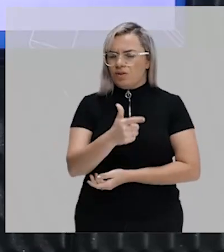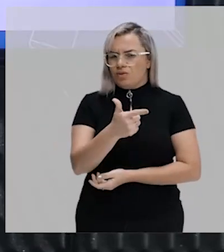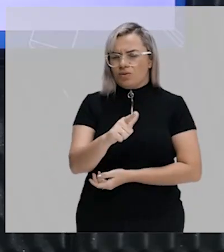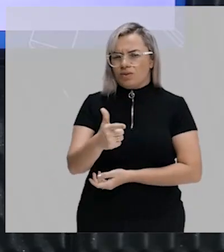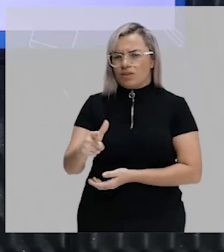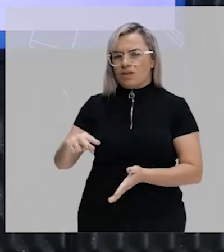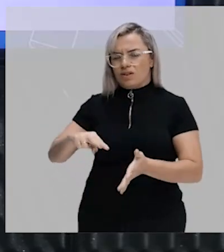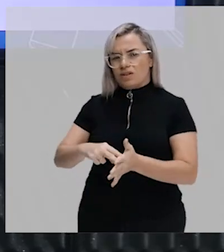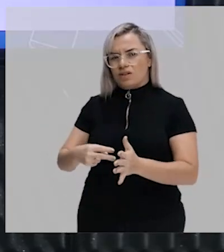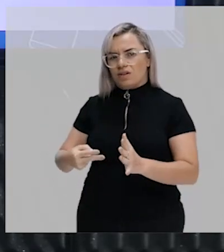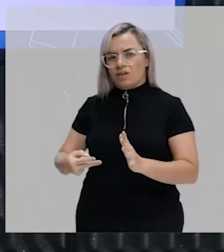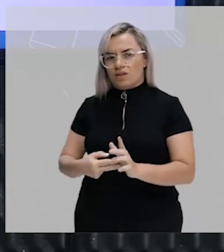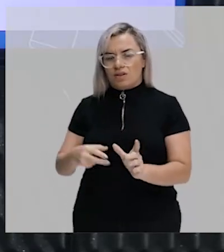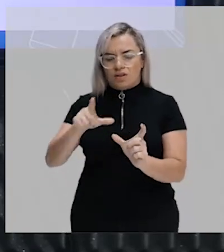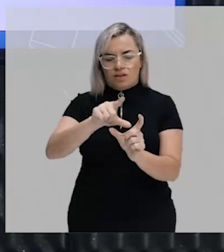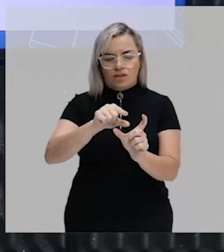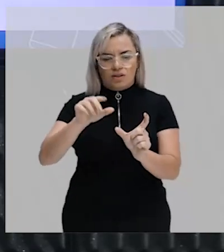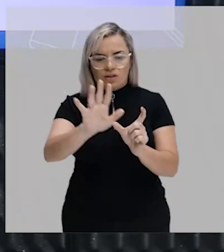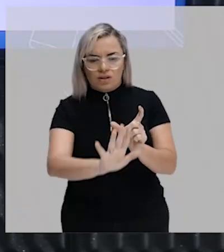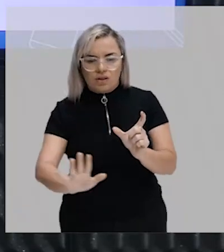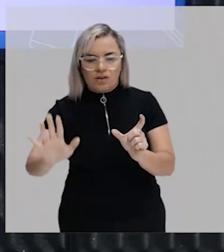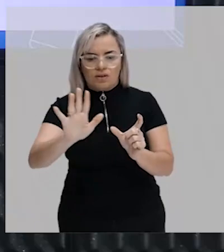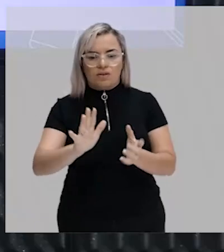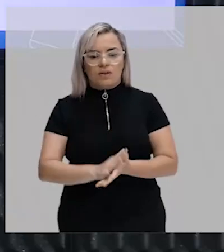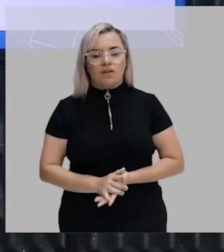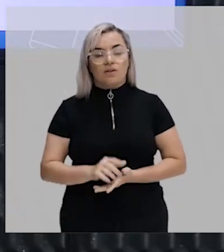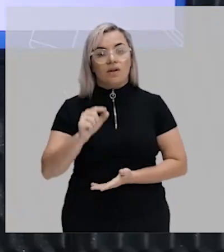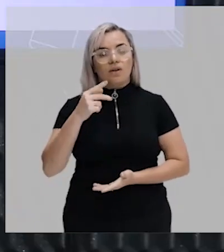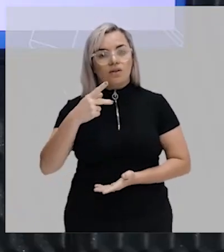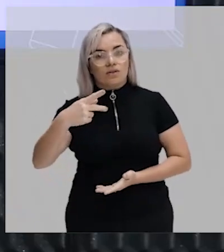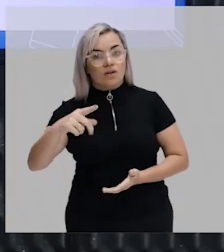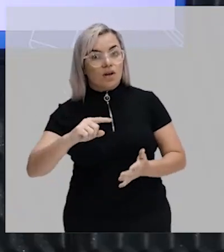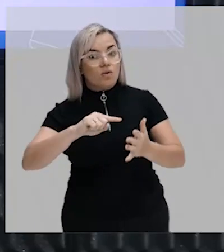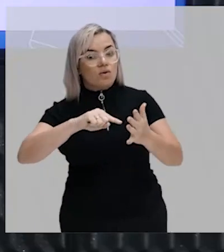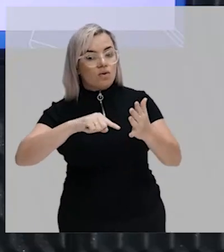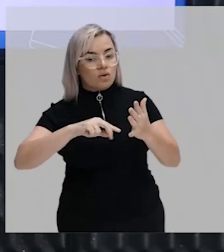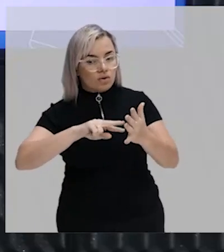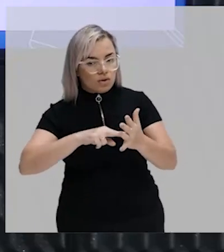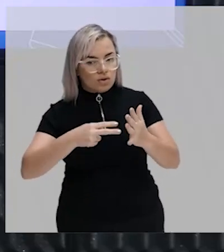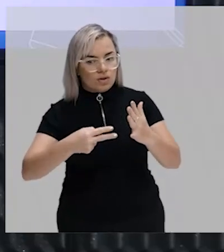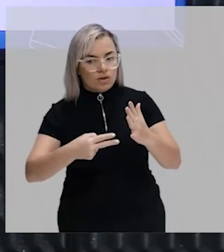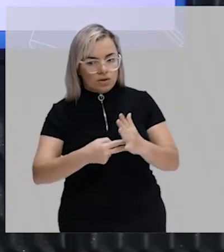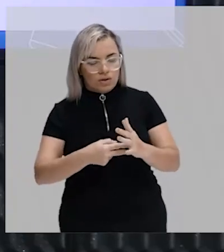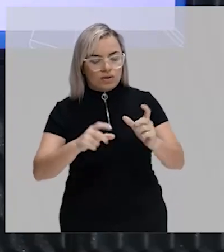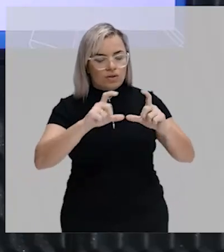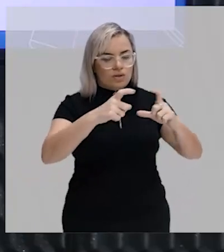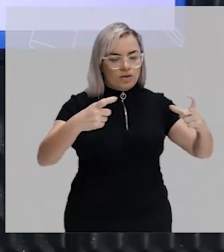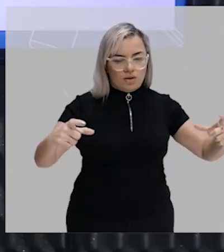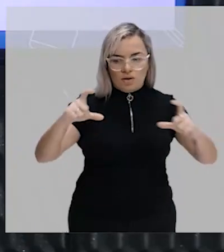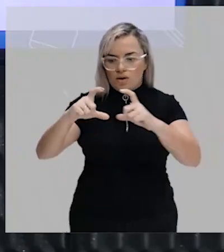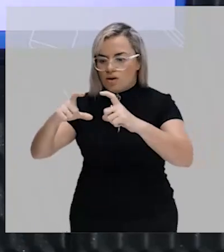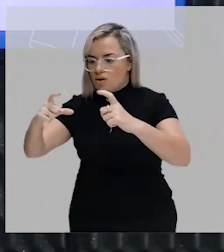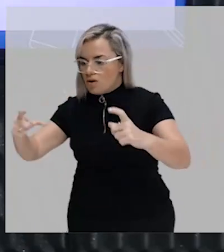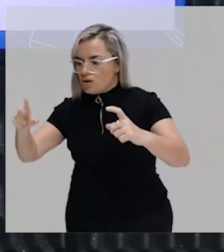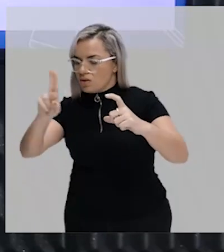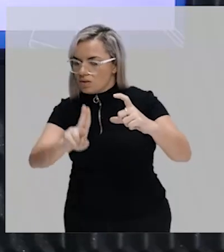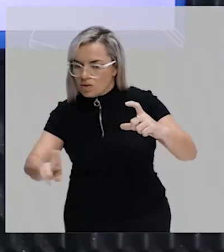possuem significado lexical. Seu significado é adquirido nas orações em que são